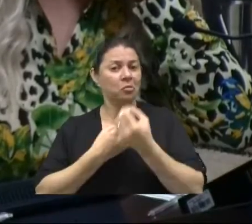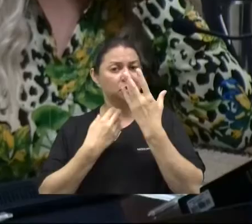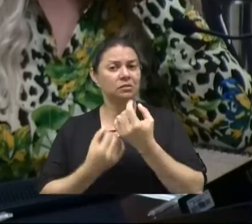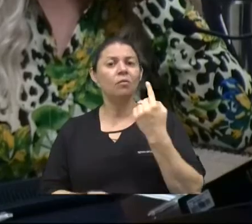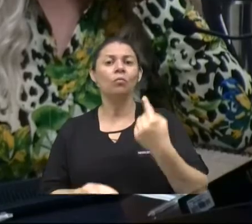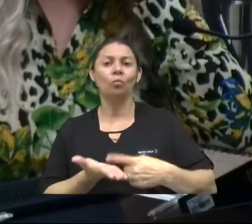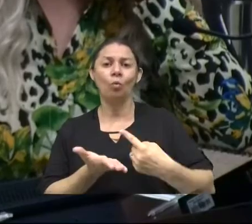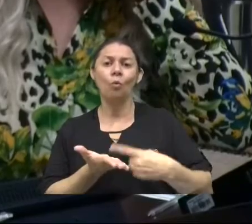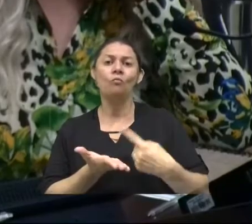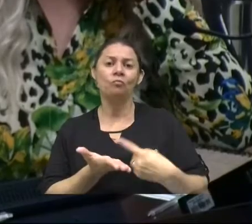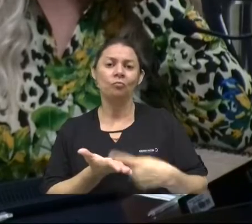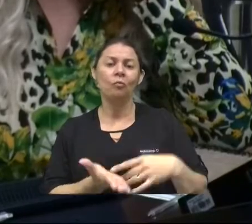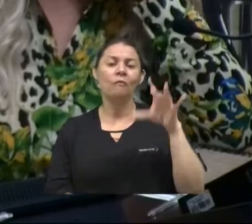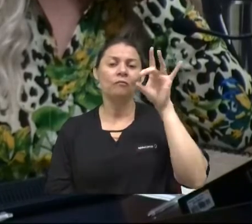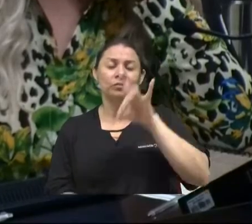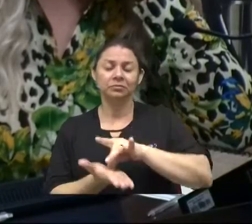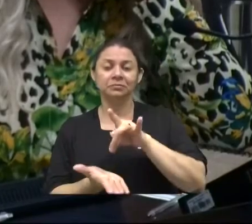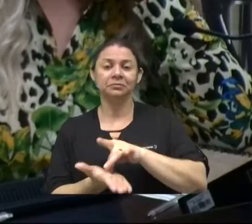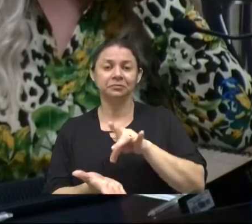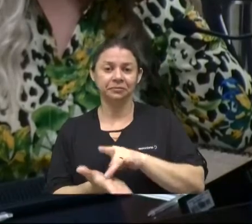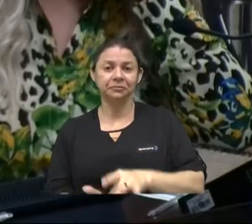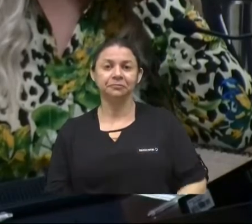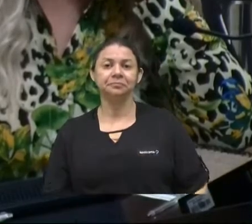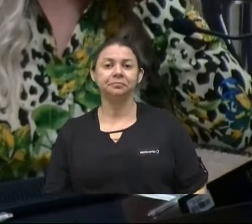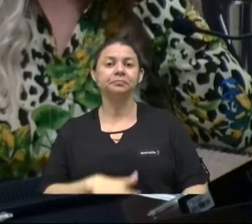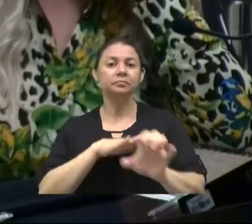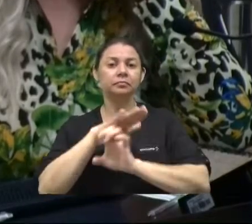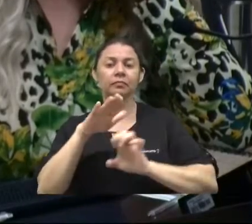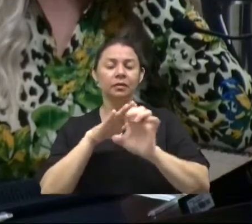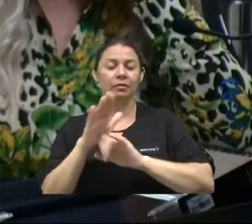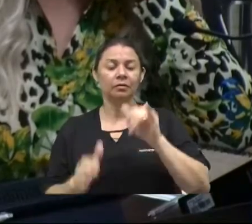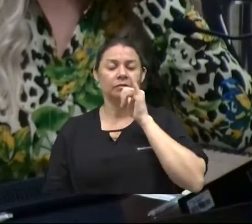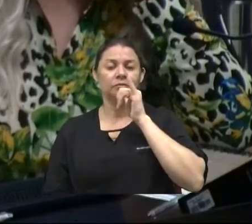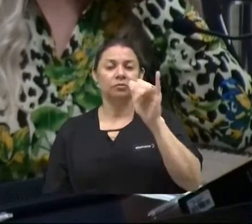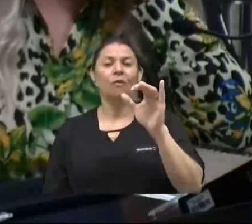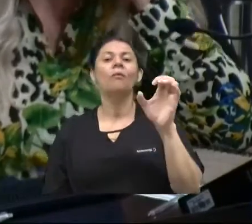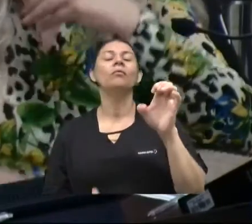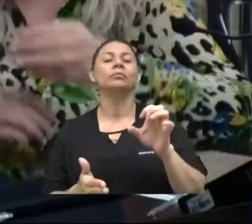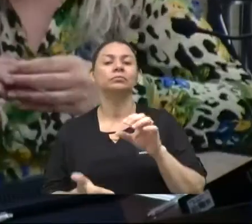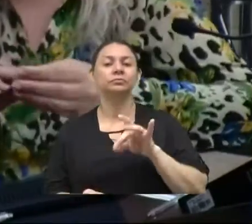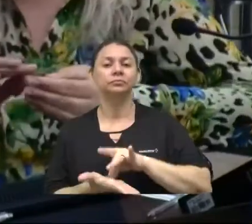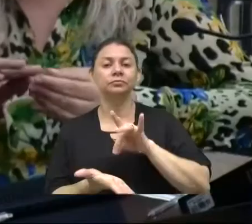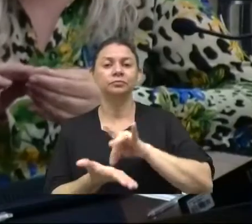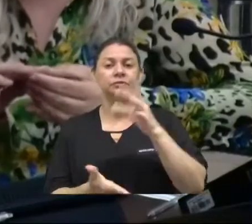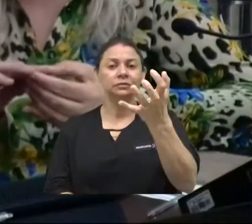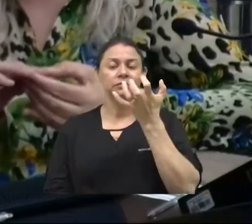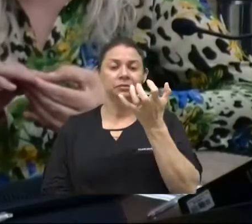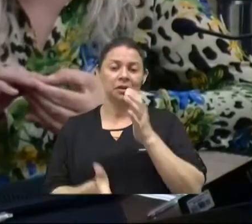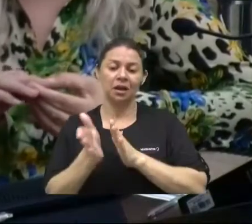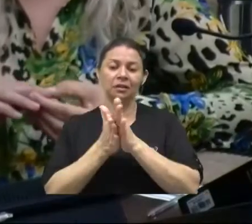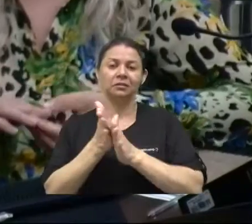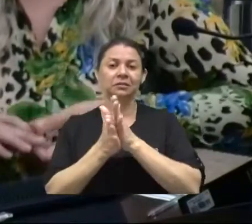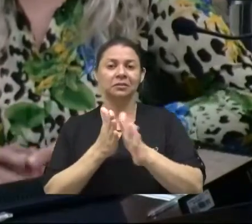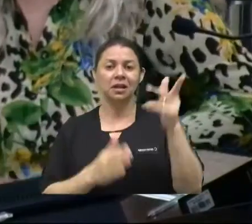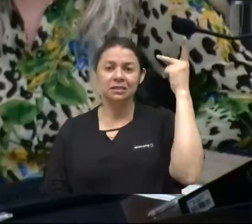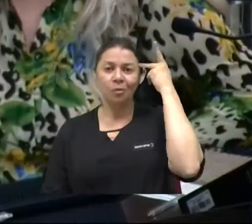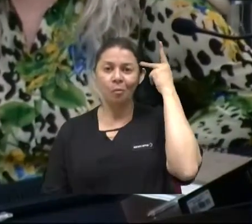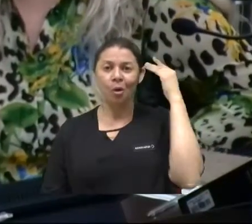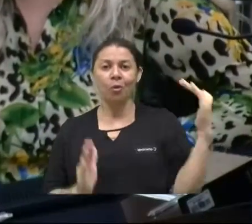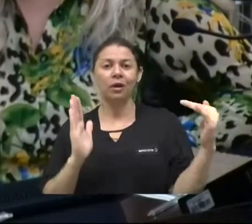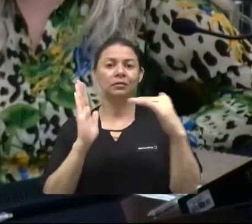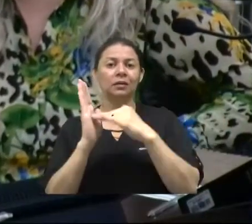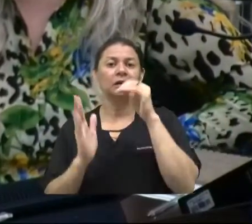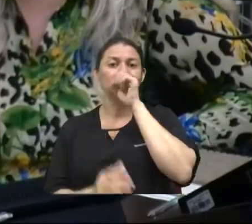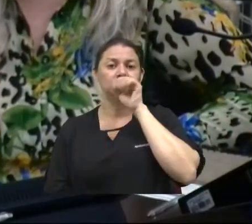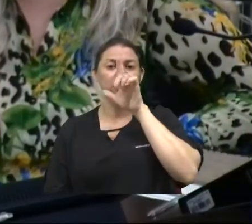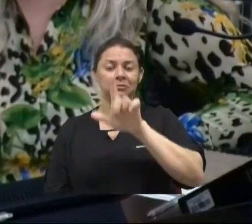diretor do órgão, Sérgio de Assis Lobo, durante a audiência pública na Câmara dos Deputados em Brasília. É a primeira